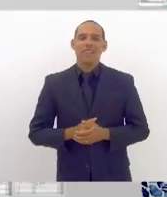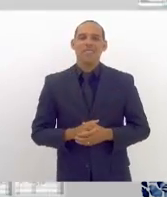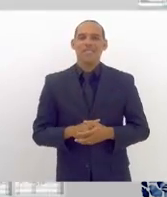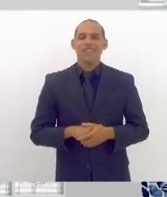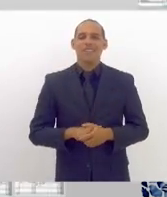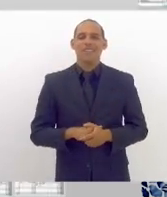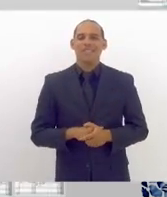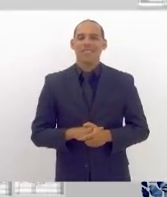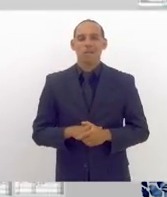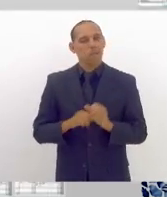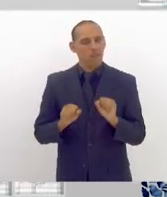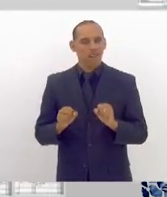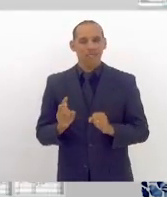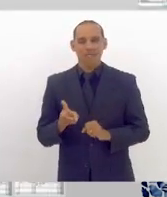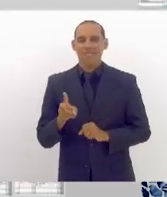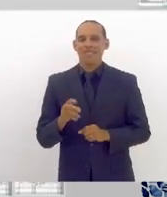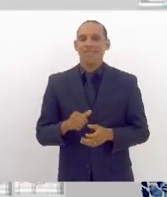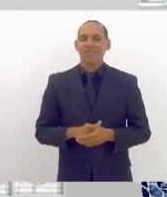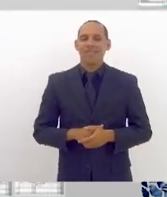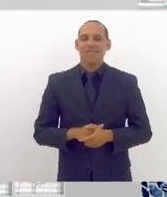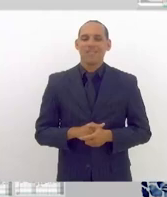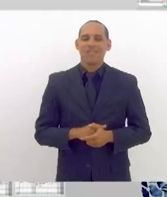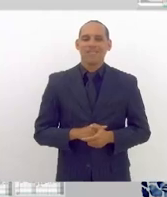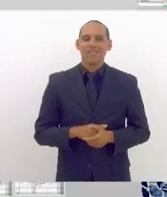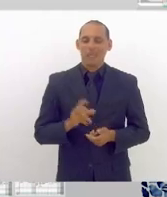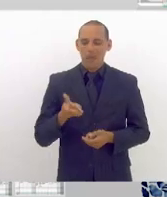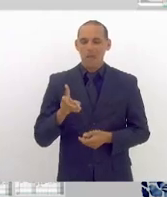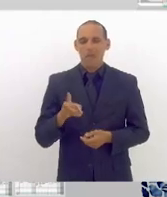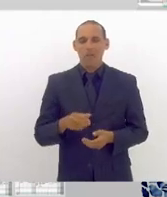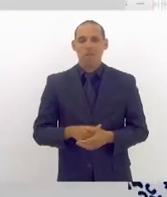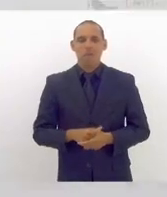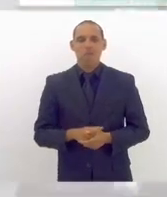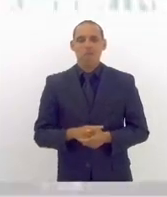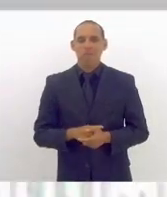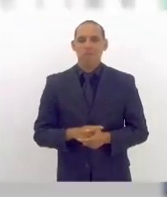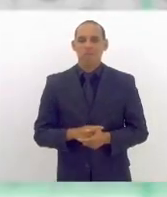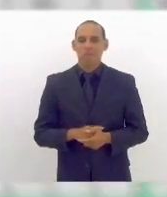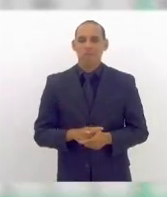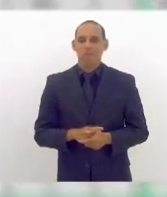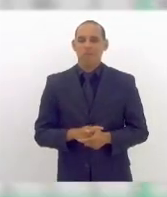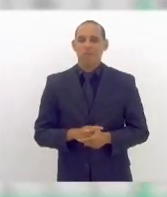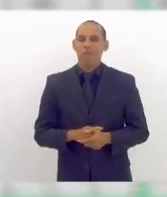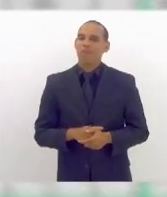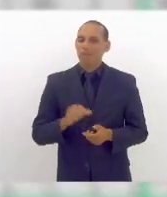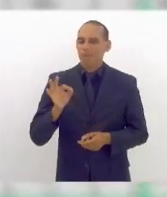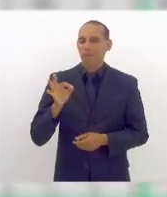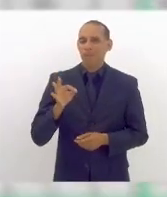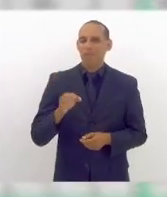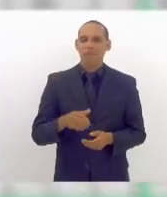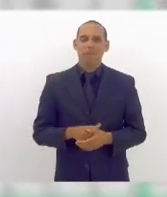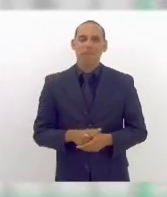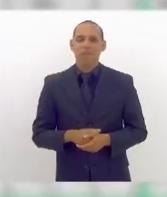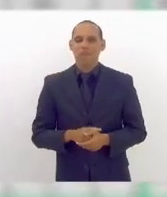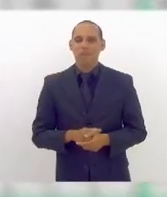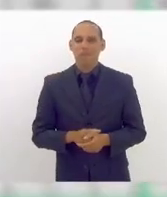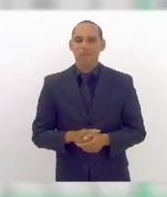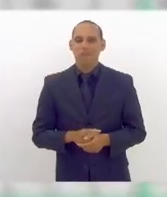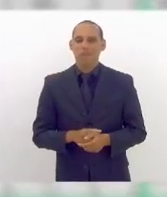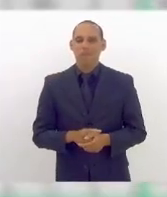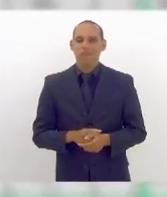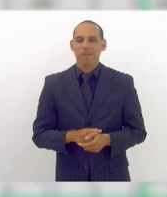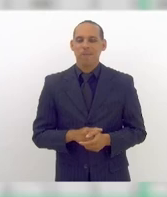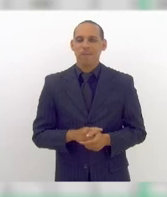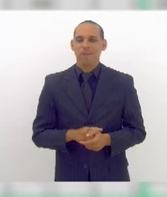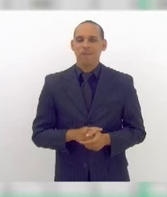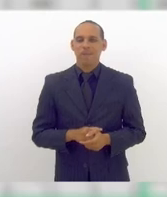pode ir segue adiante por favor isso agora